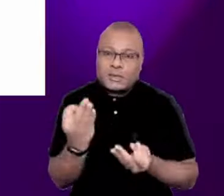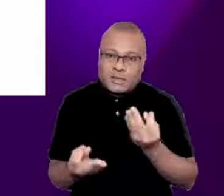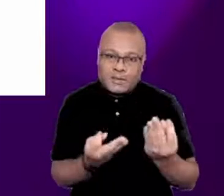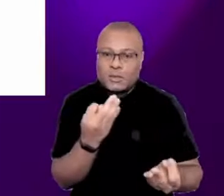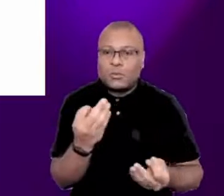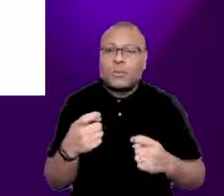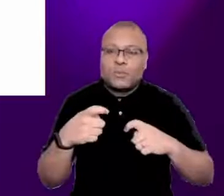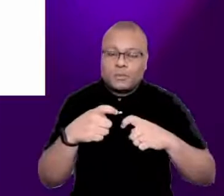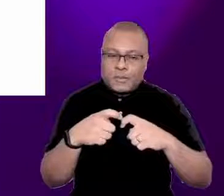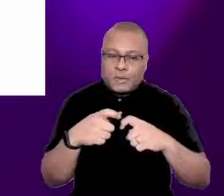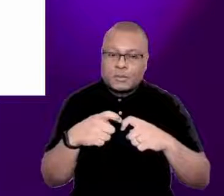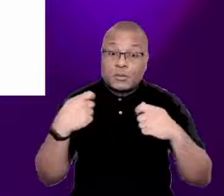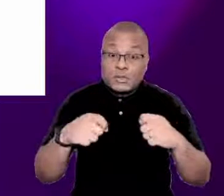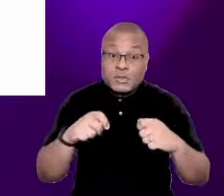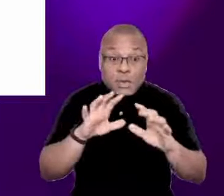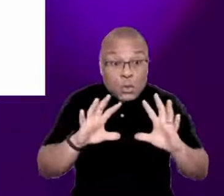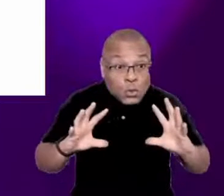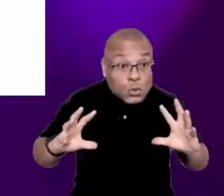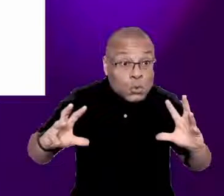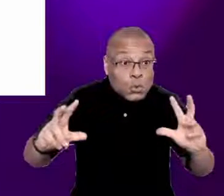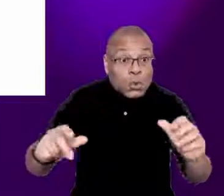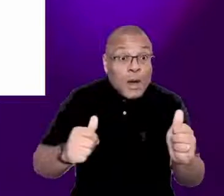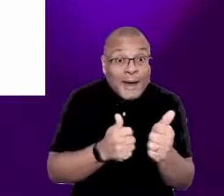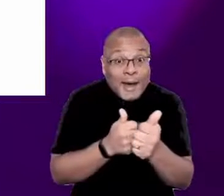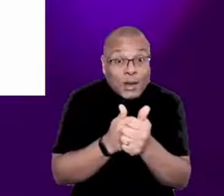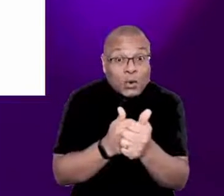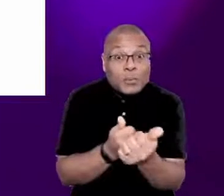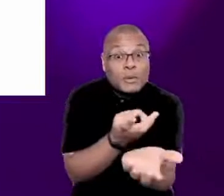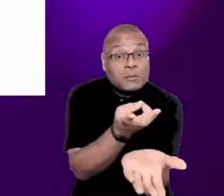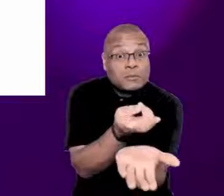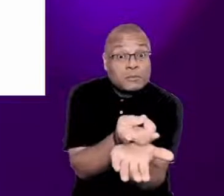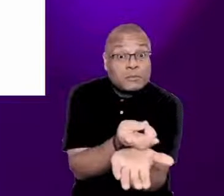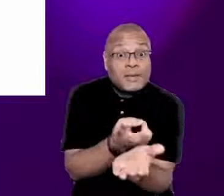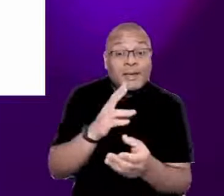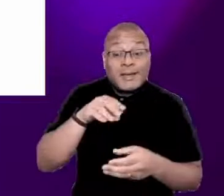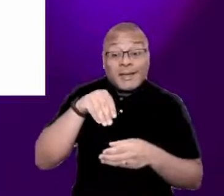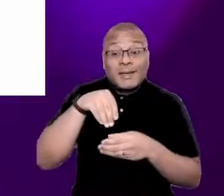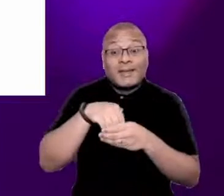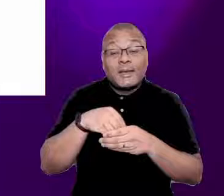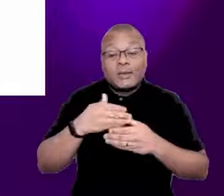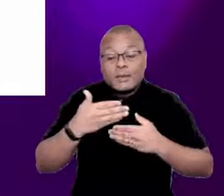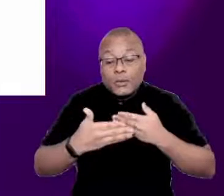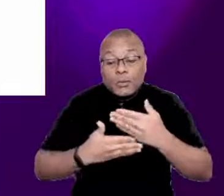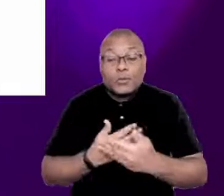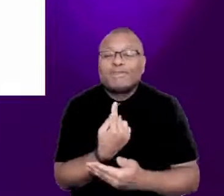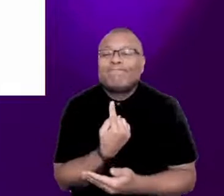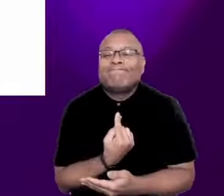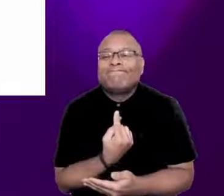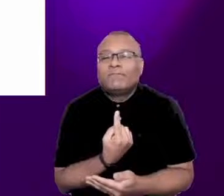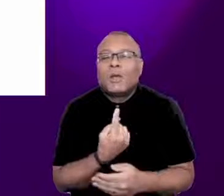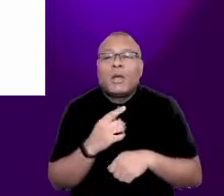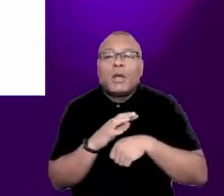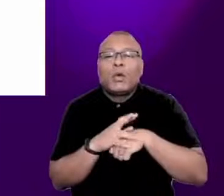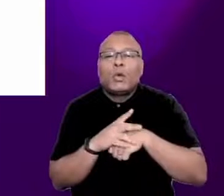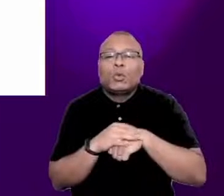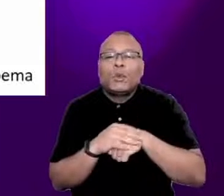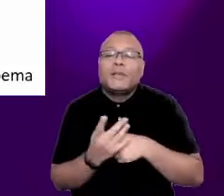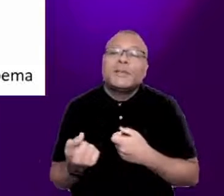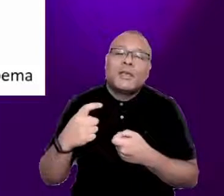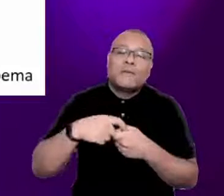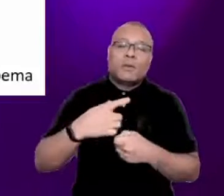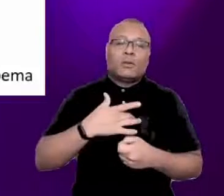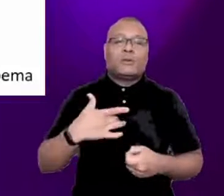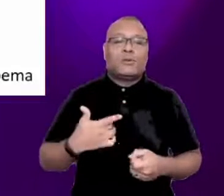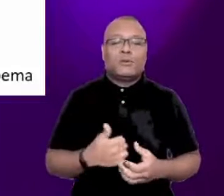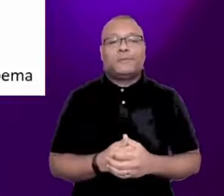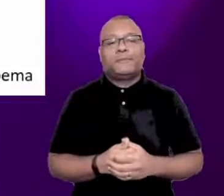gente precisa ter um cenário completo do paciente dentro do seu processo de adoecimento ou de recuperação de saúde.